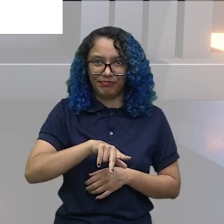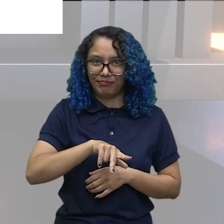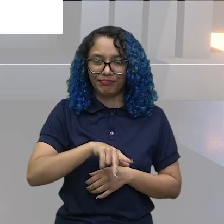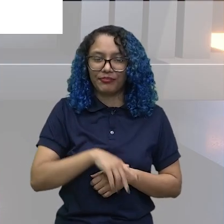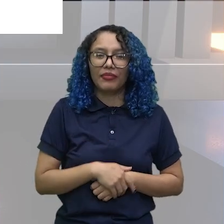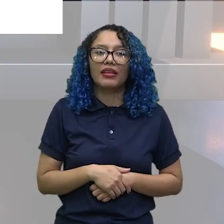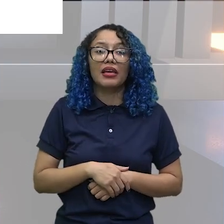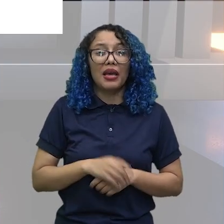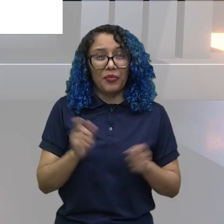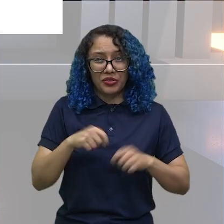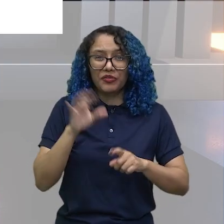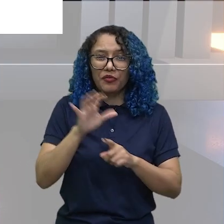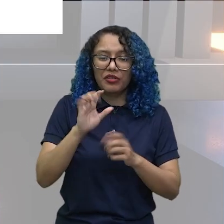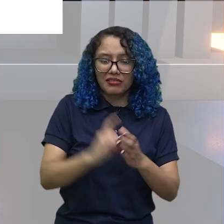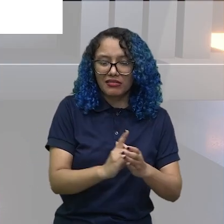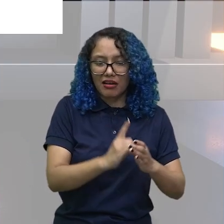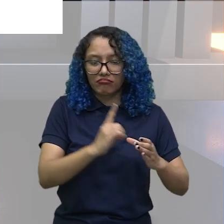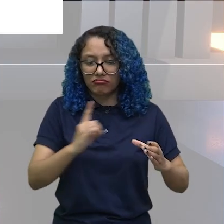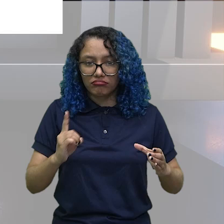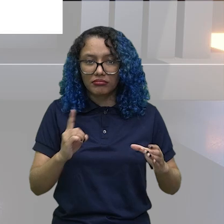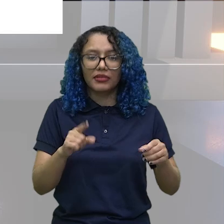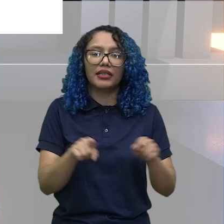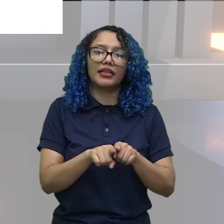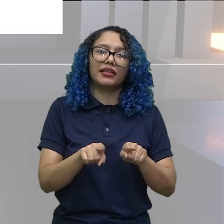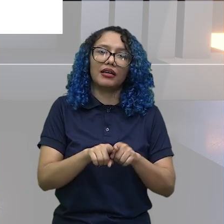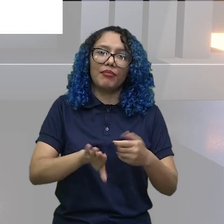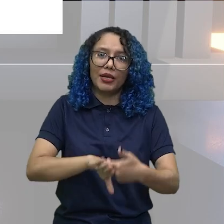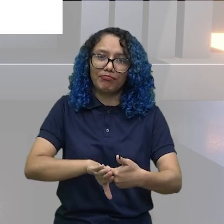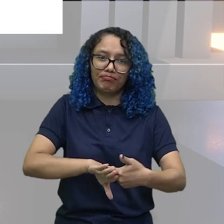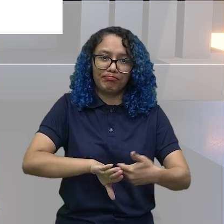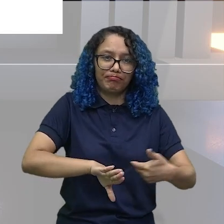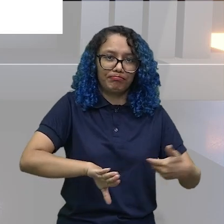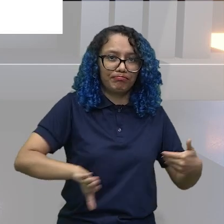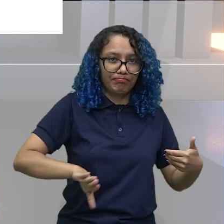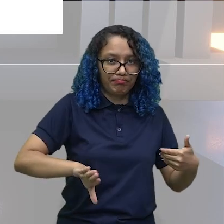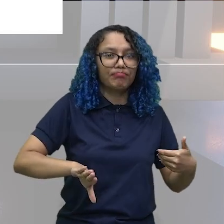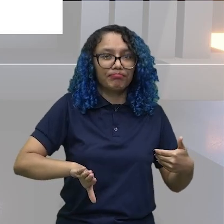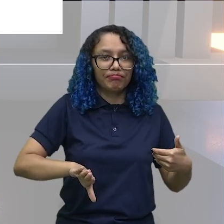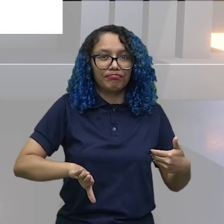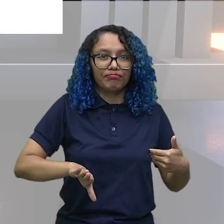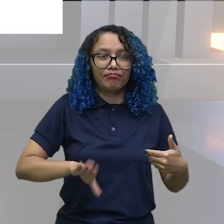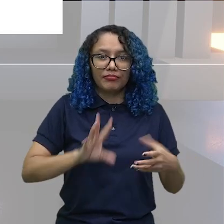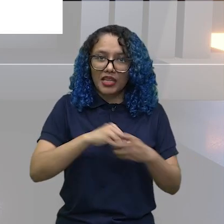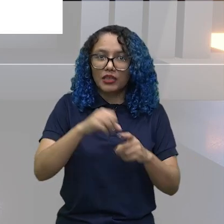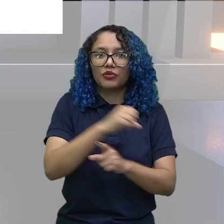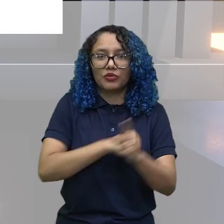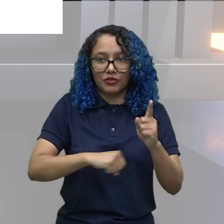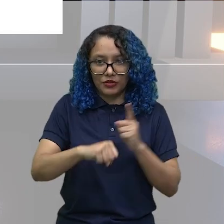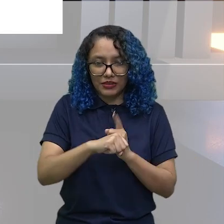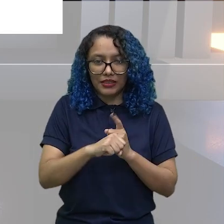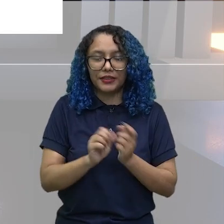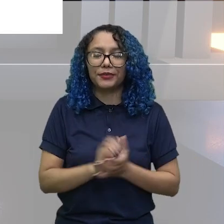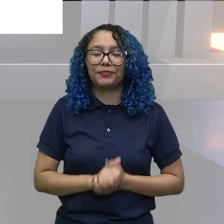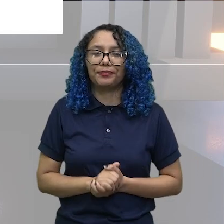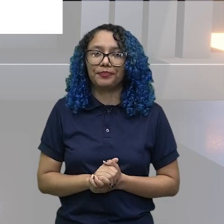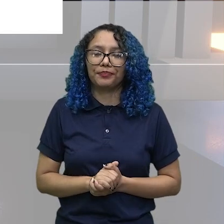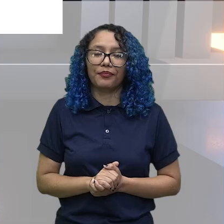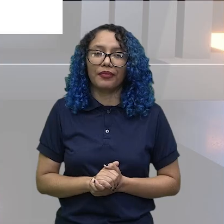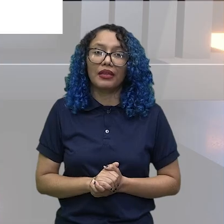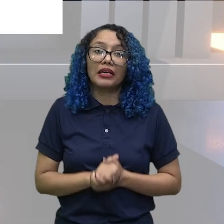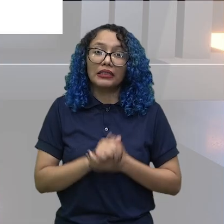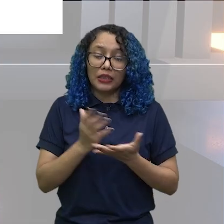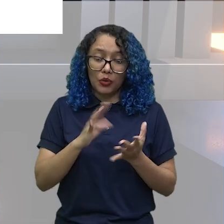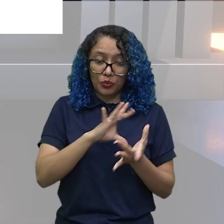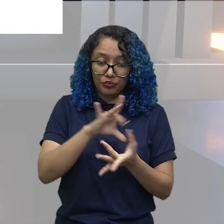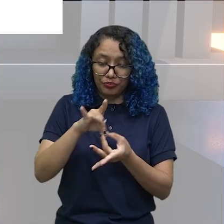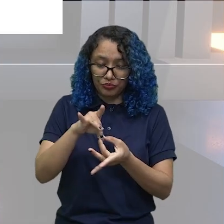gera exclusão e marginalização social também, certo? Então a globalização, ela tem